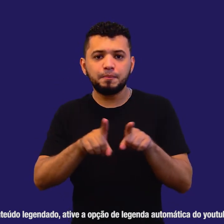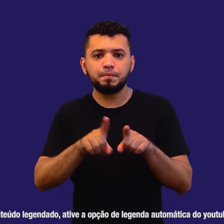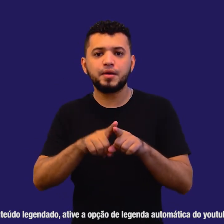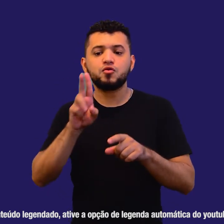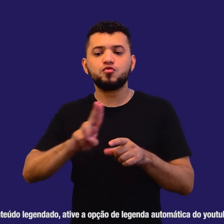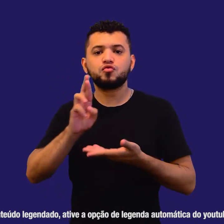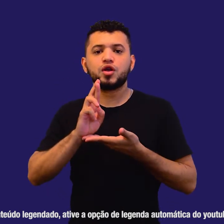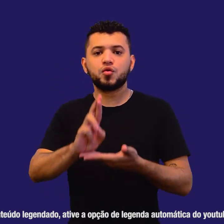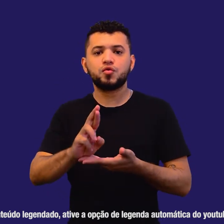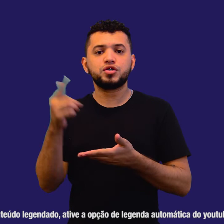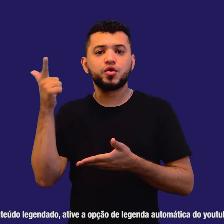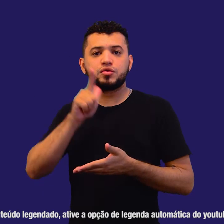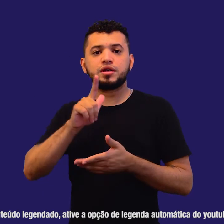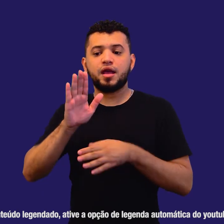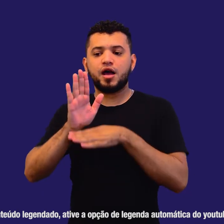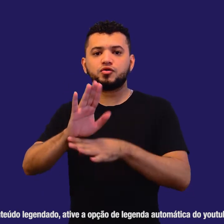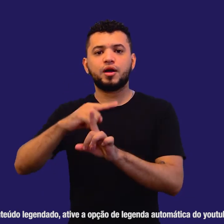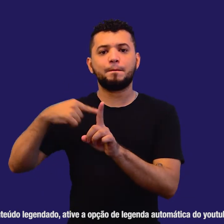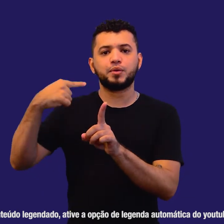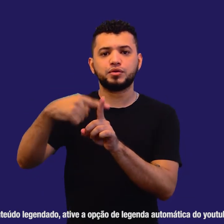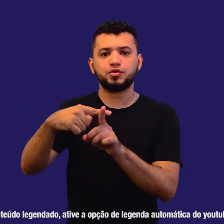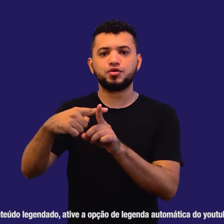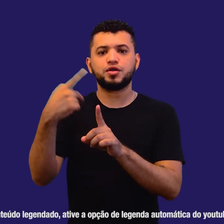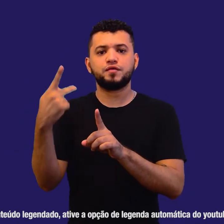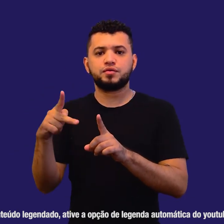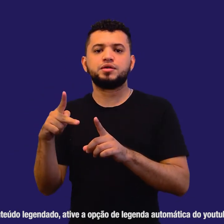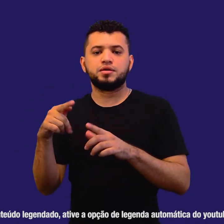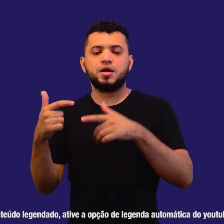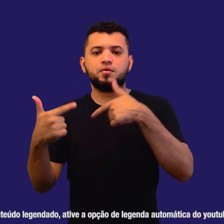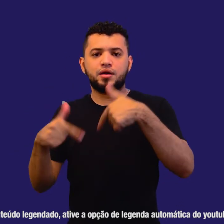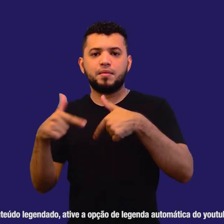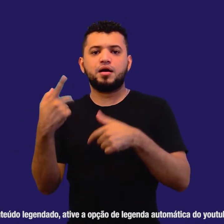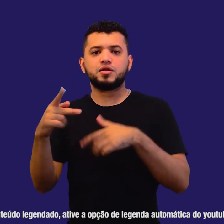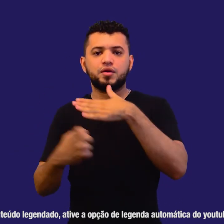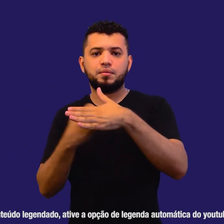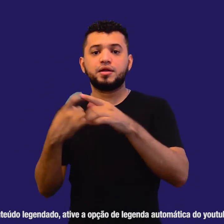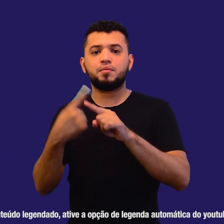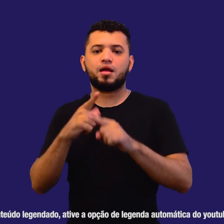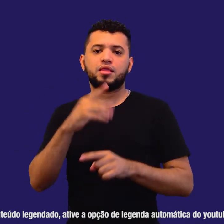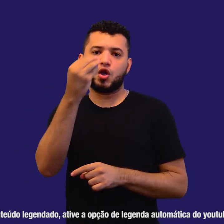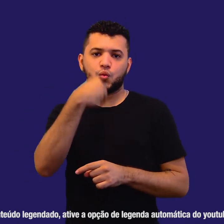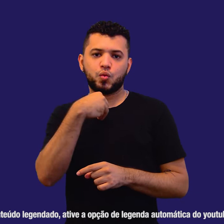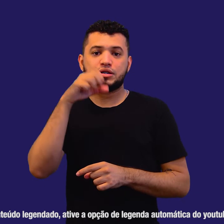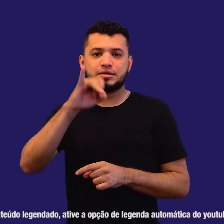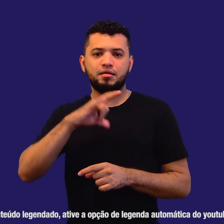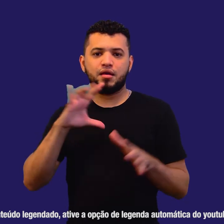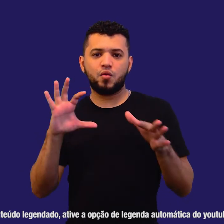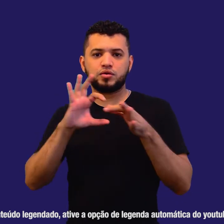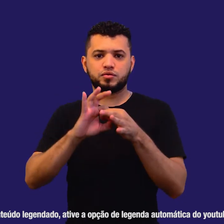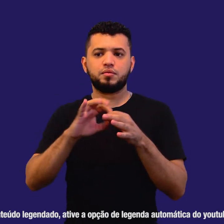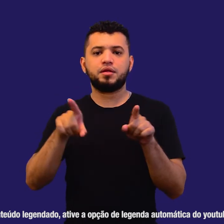e impactar positivamente aí com um propósito no negócio, porque isso também dá lucro, né? Quando o propósito vem agregado, você tem